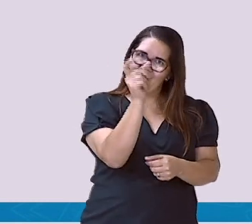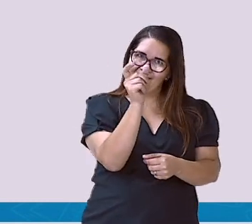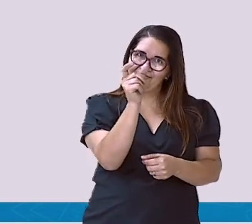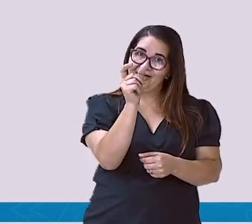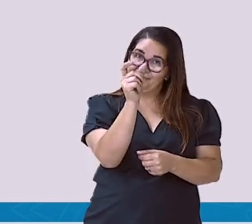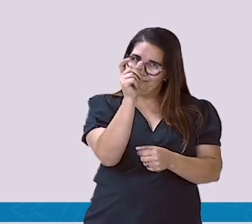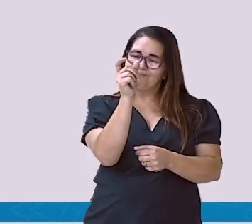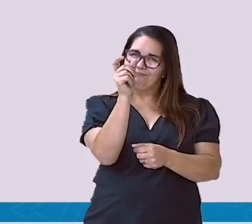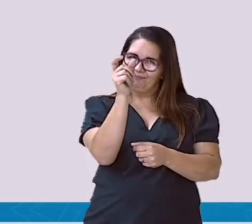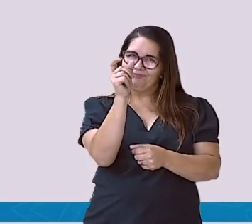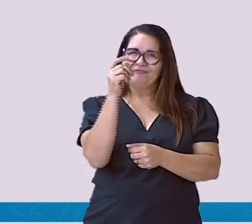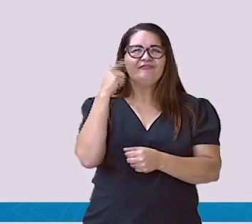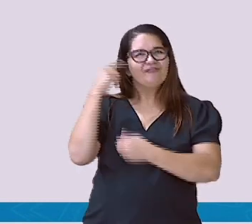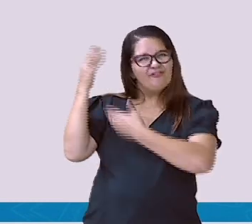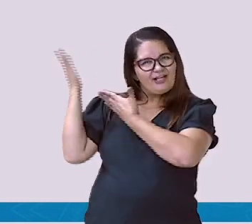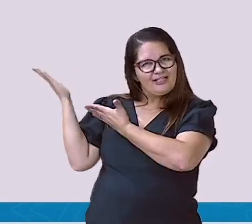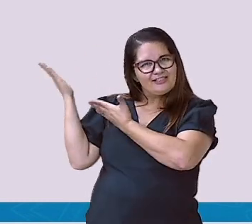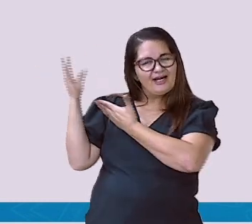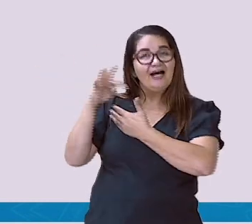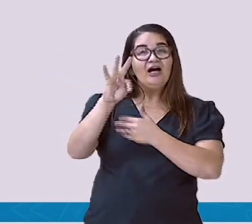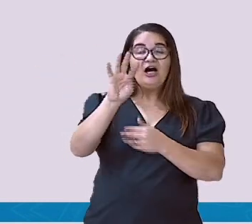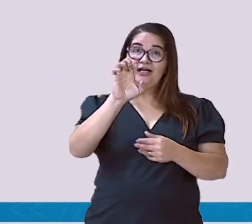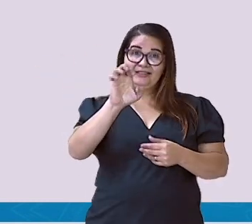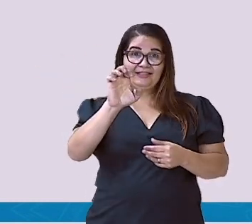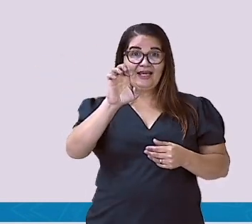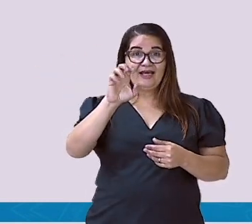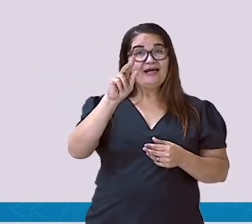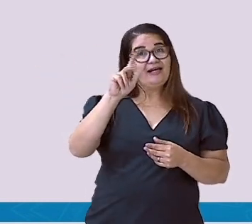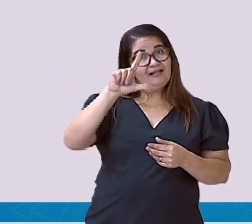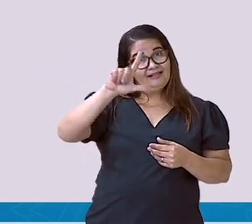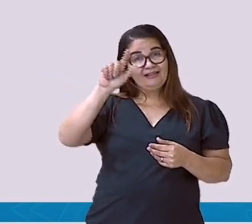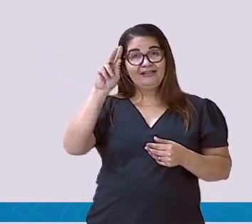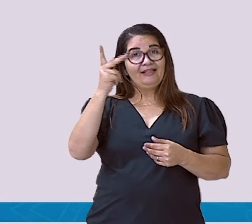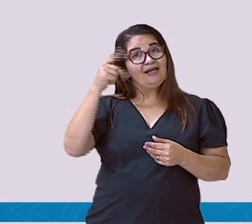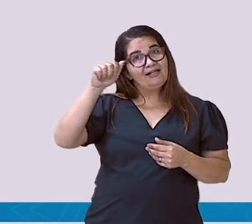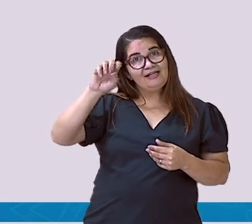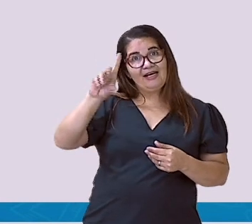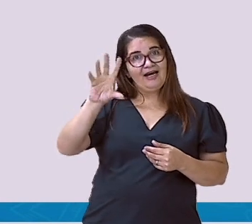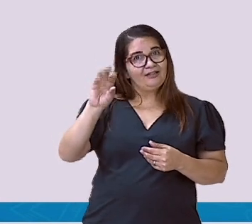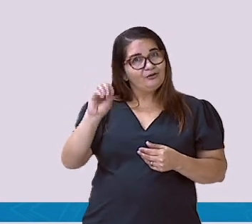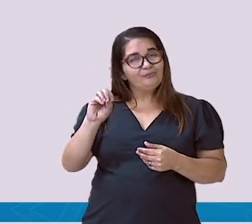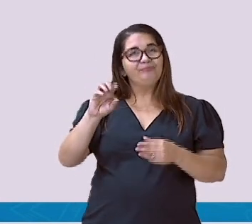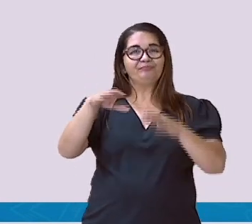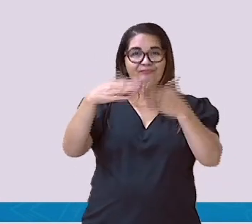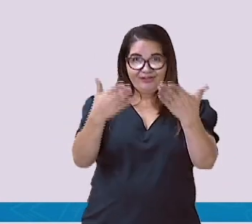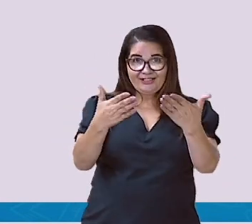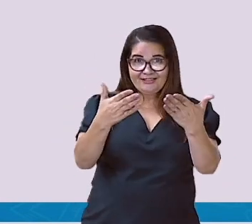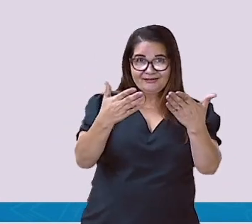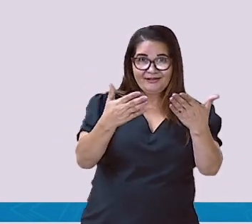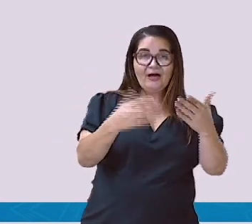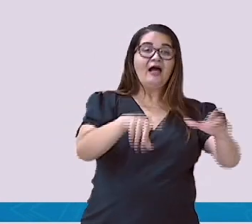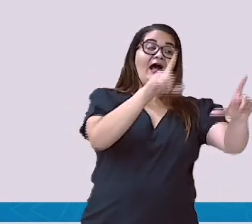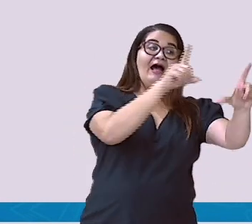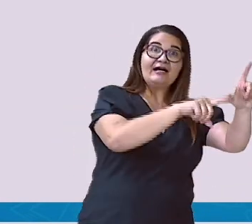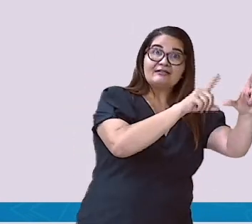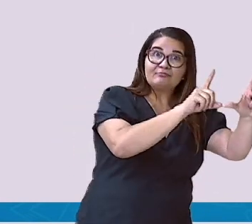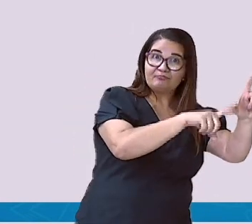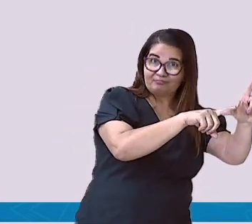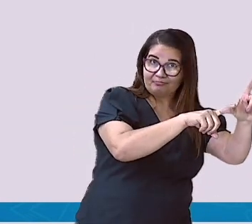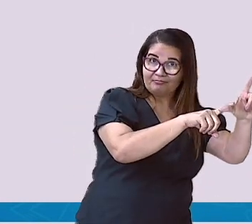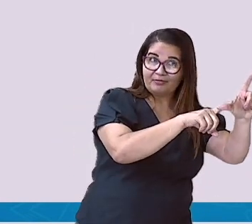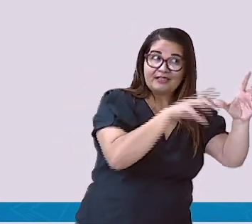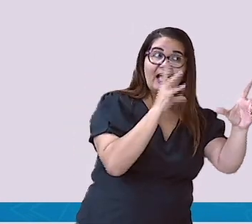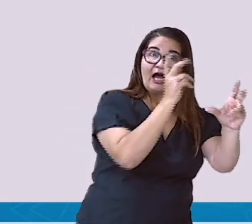a quantidade de letras e a quantidade de fonemas são diferentes. Não é isso? Por que são